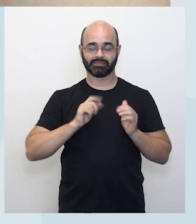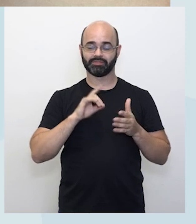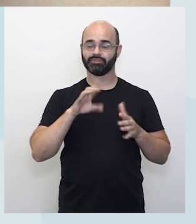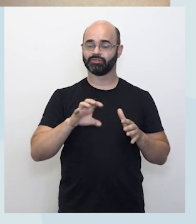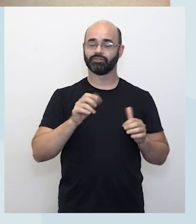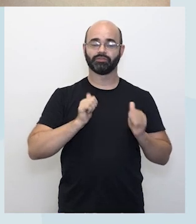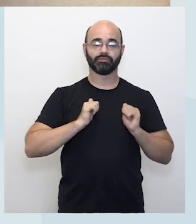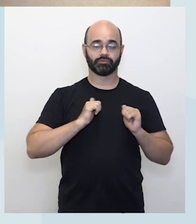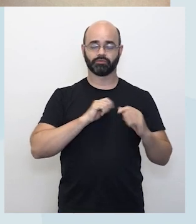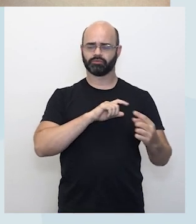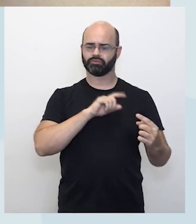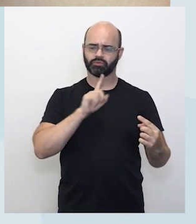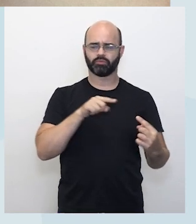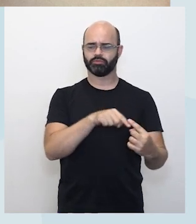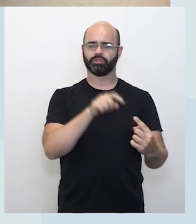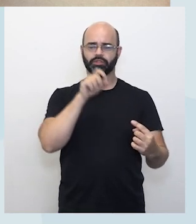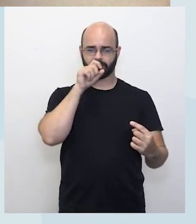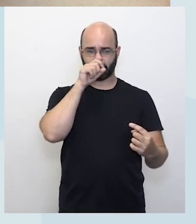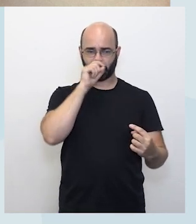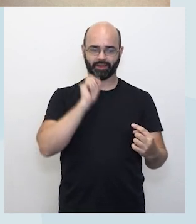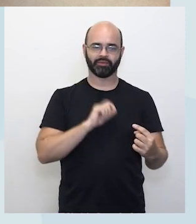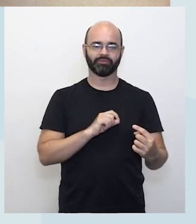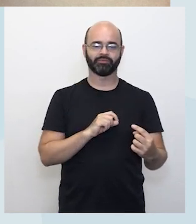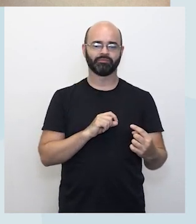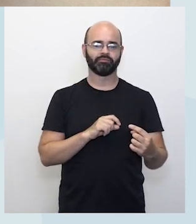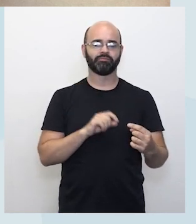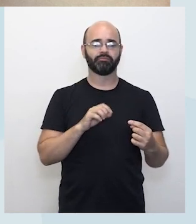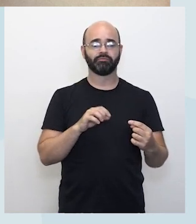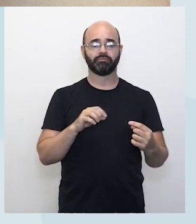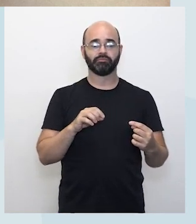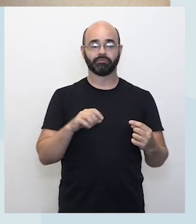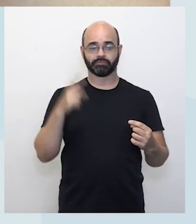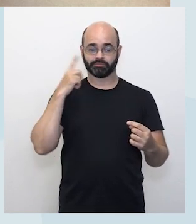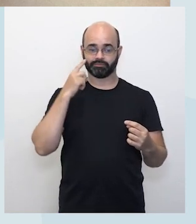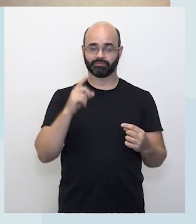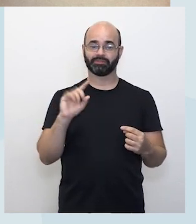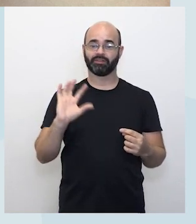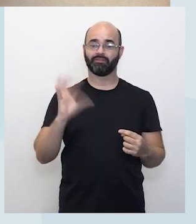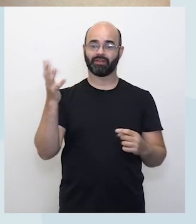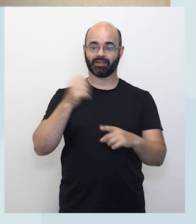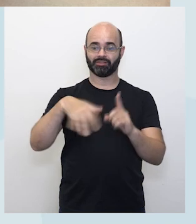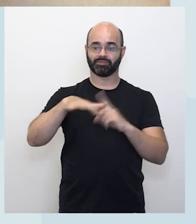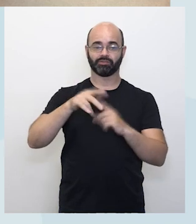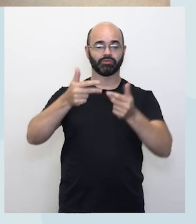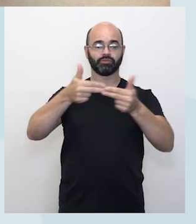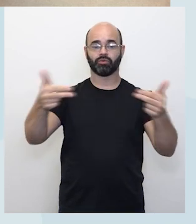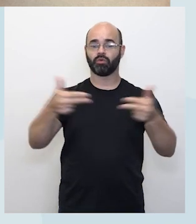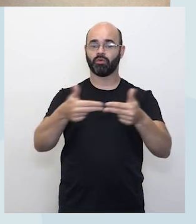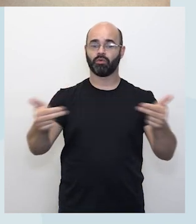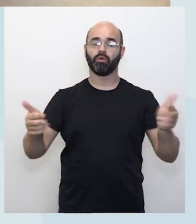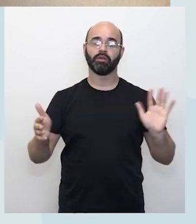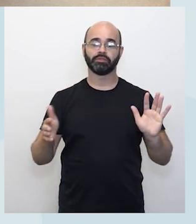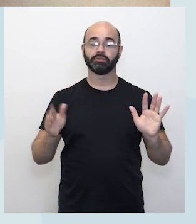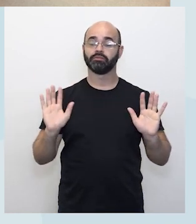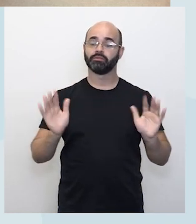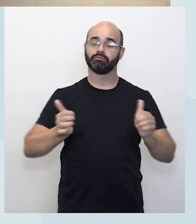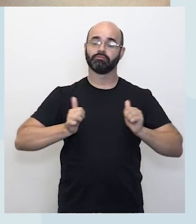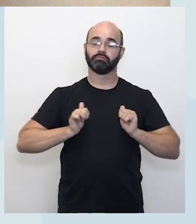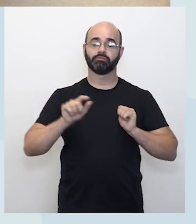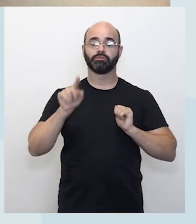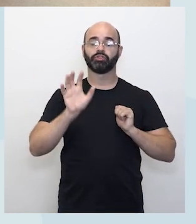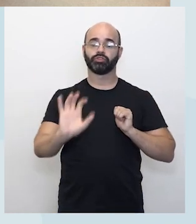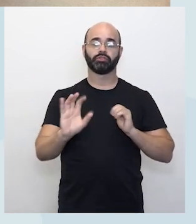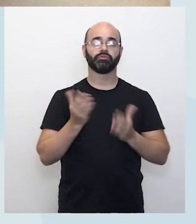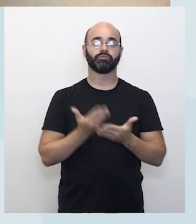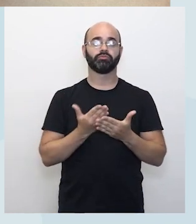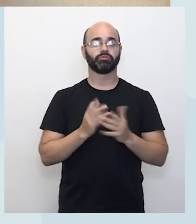método objetivo e é inteiramente dominado pela ideia de que fatos sociais são coisas. Então, eles devem ser estudados como tais. Então,